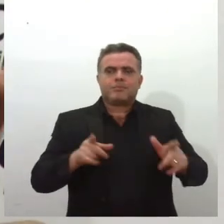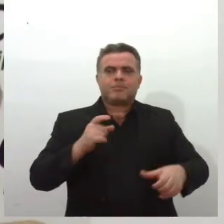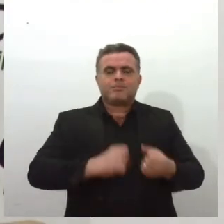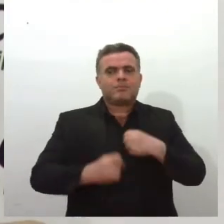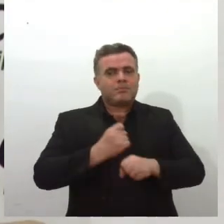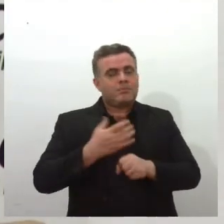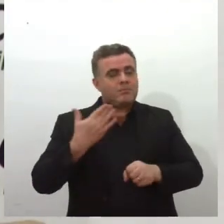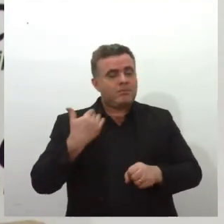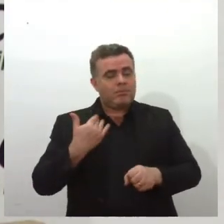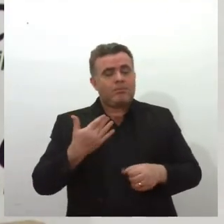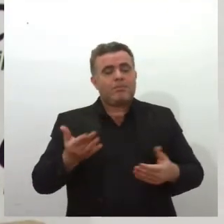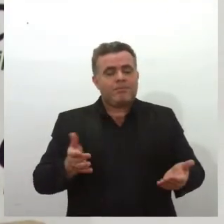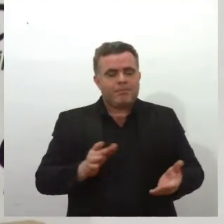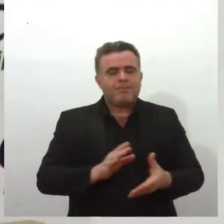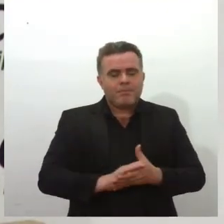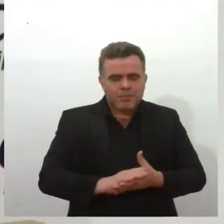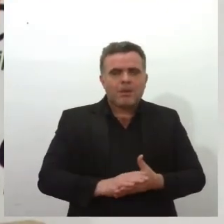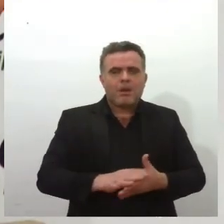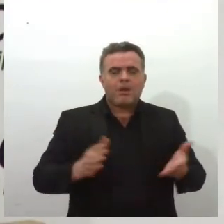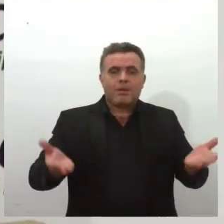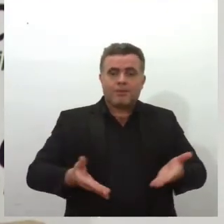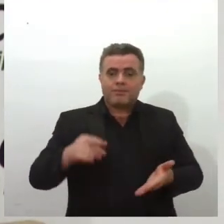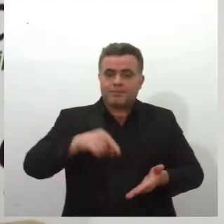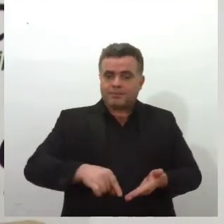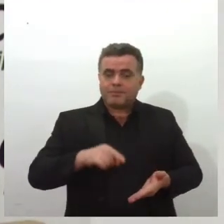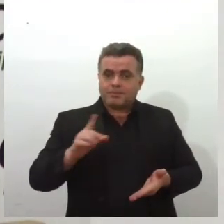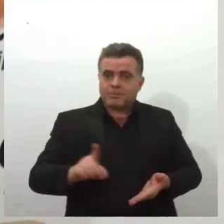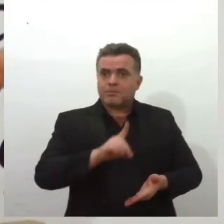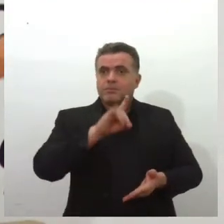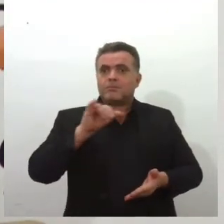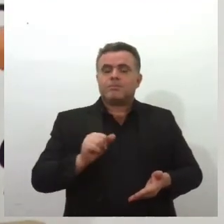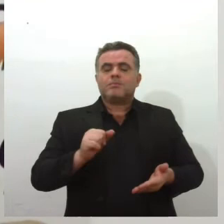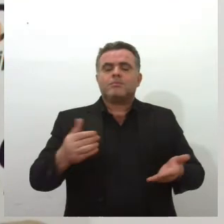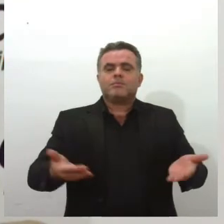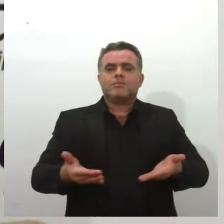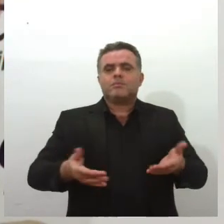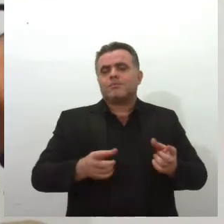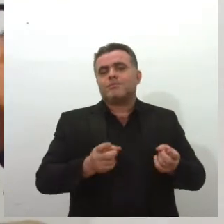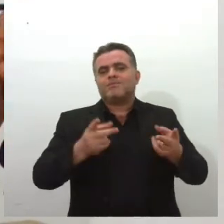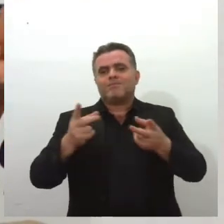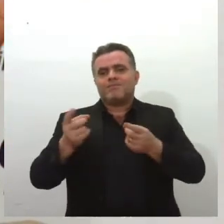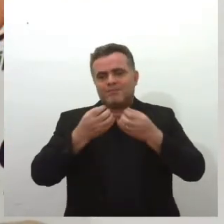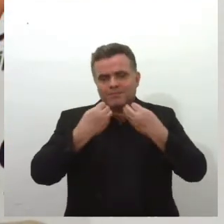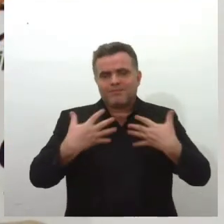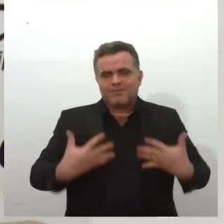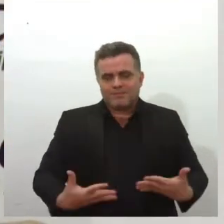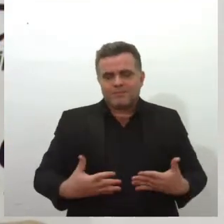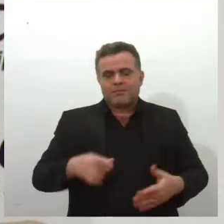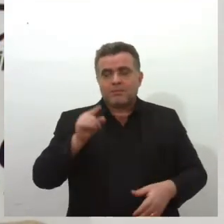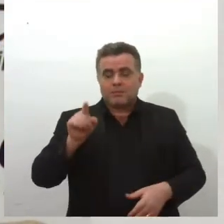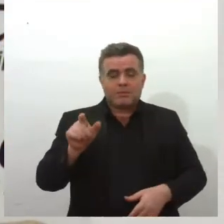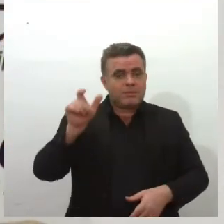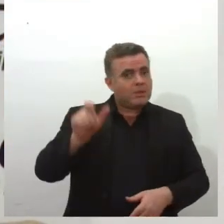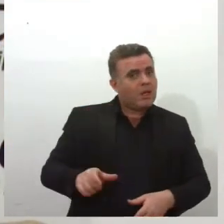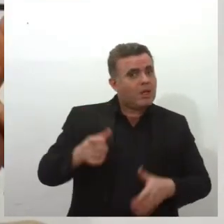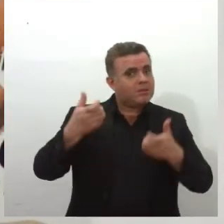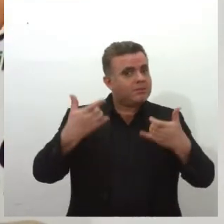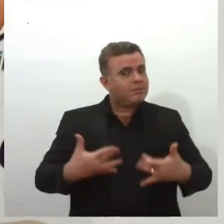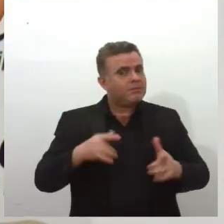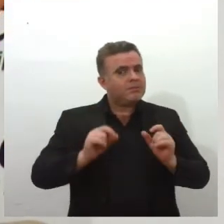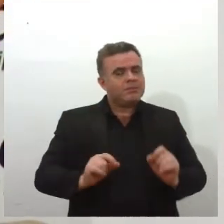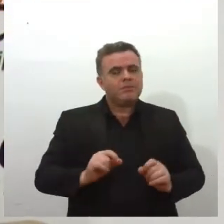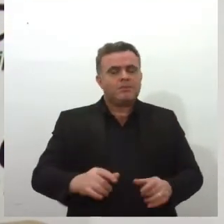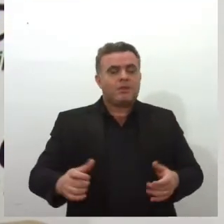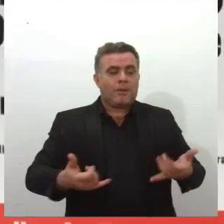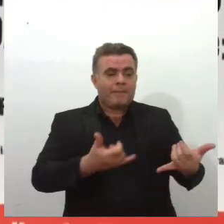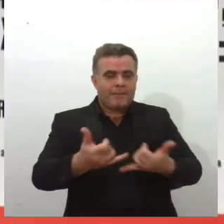a principal data de vendas para o comércio. A justificativa, segundo Edmilson, é que além dos